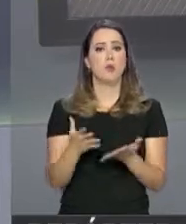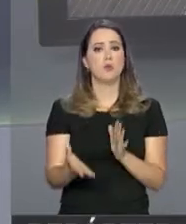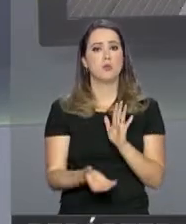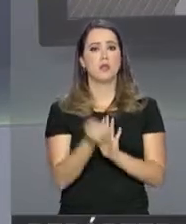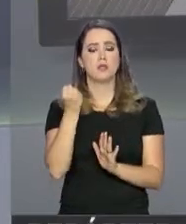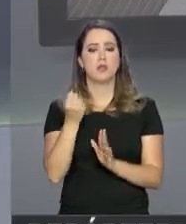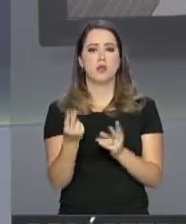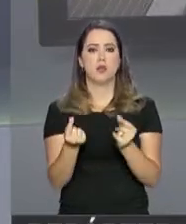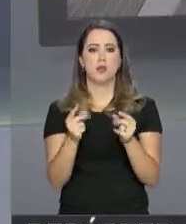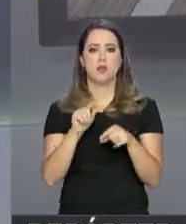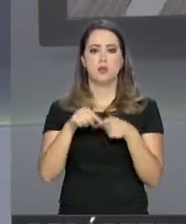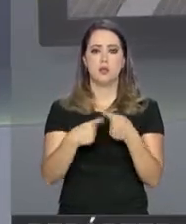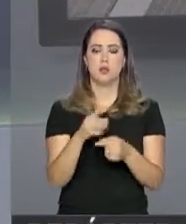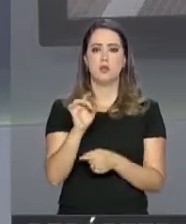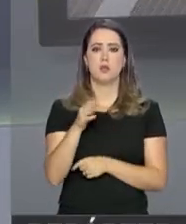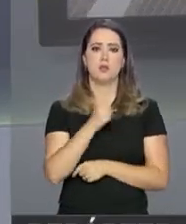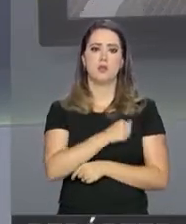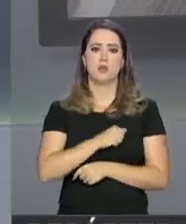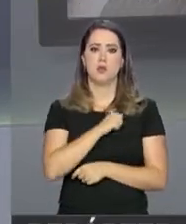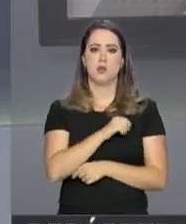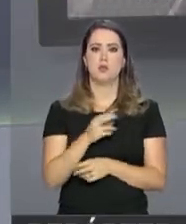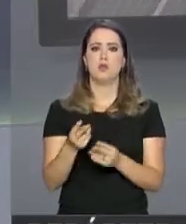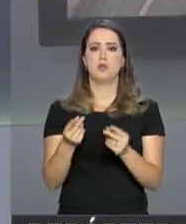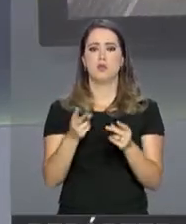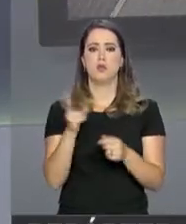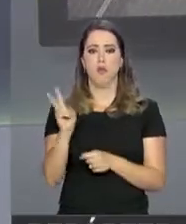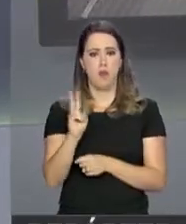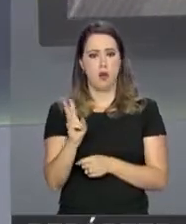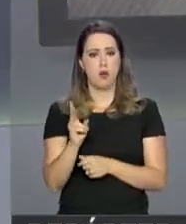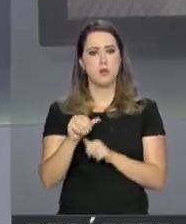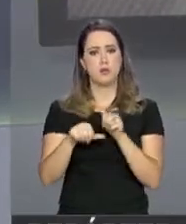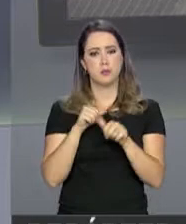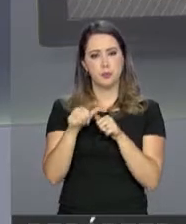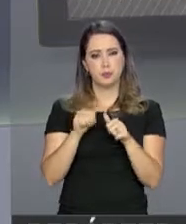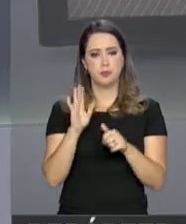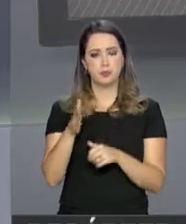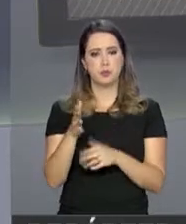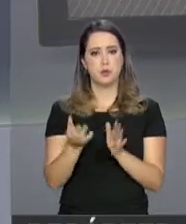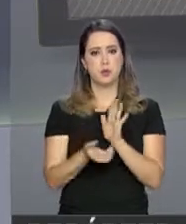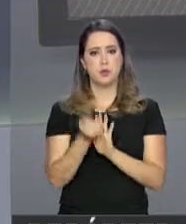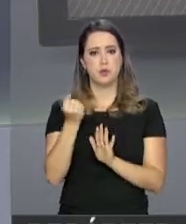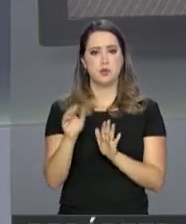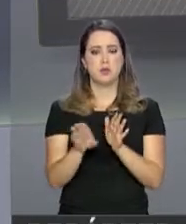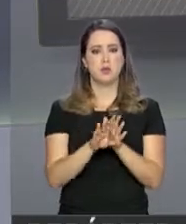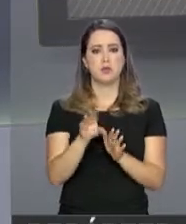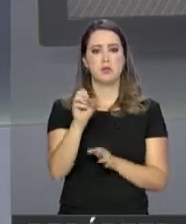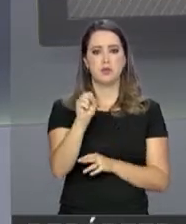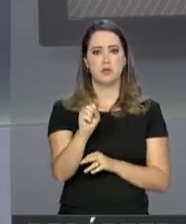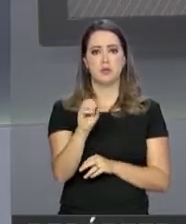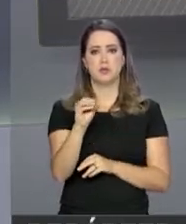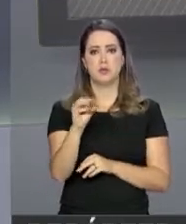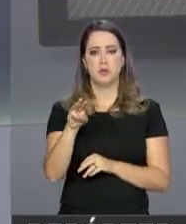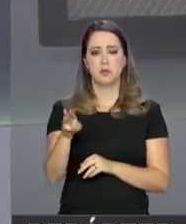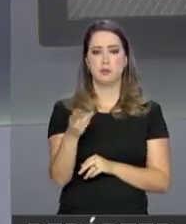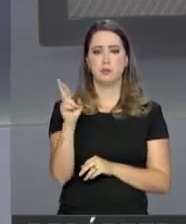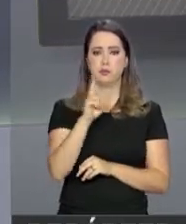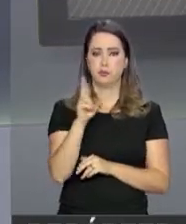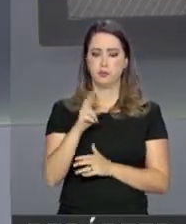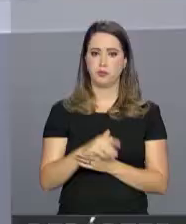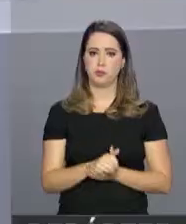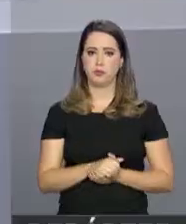dinheiro. Depois, só em agosto, já com valores reajustados. Os saques chegaram a quase 800 milhões de